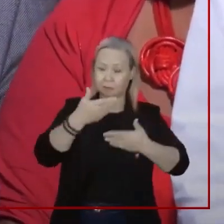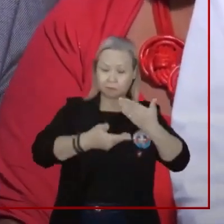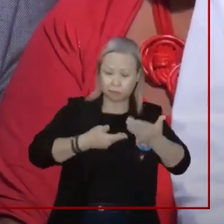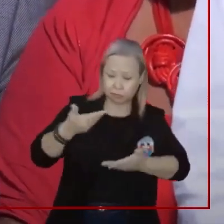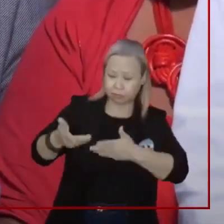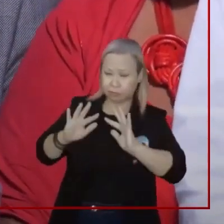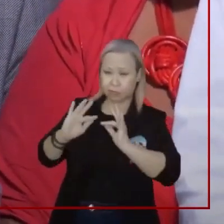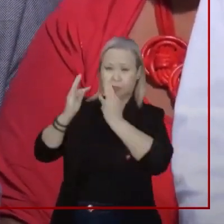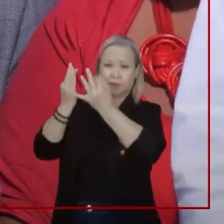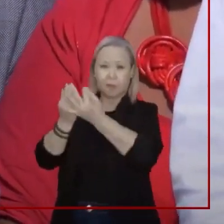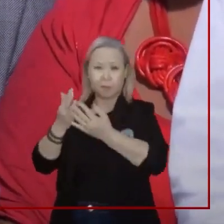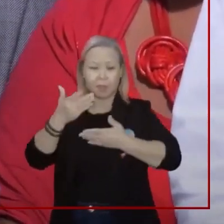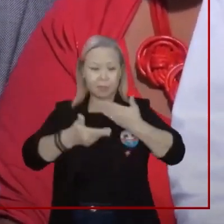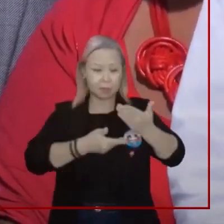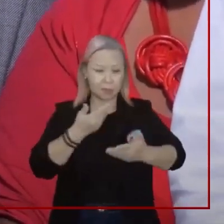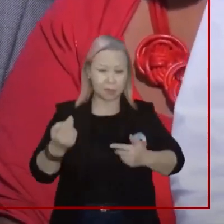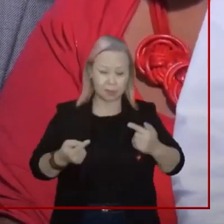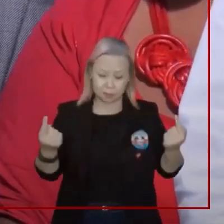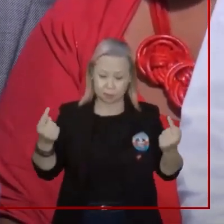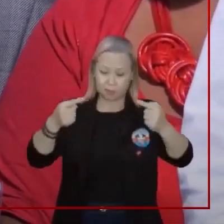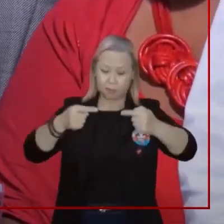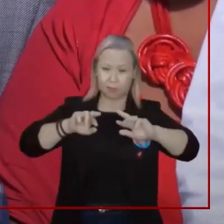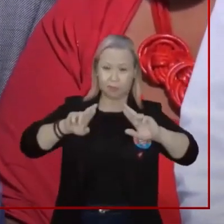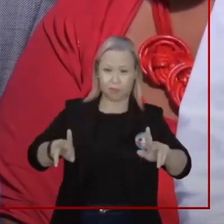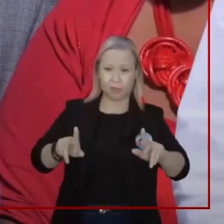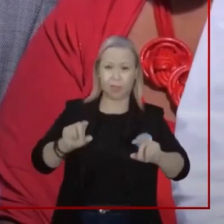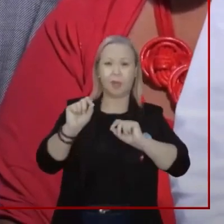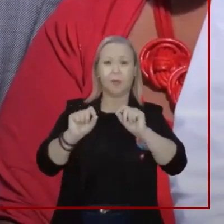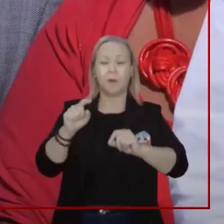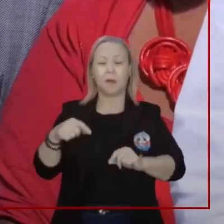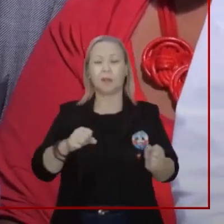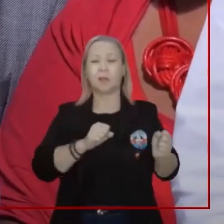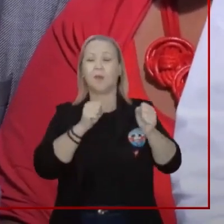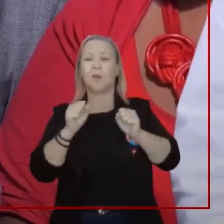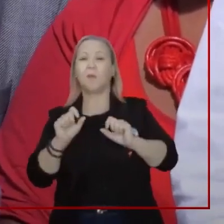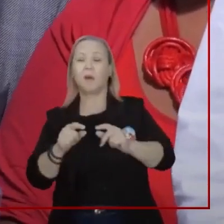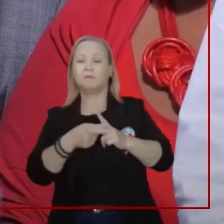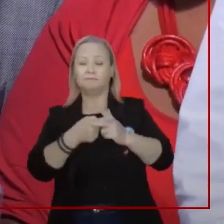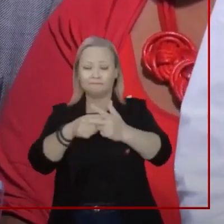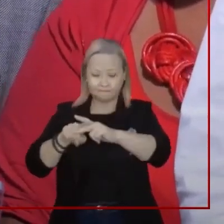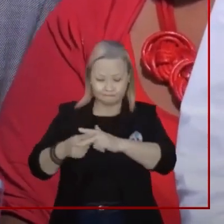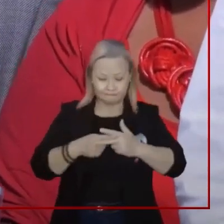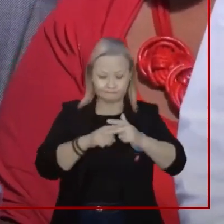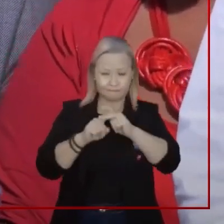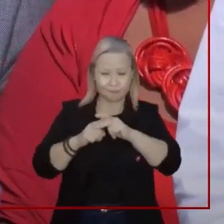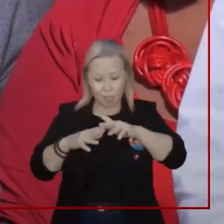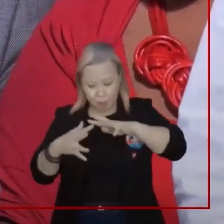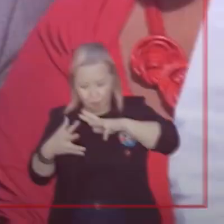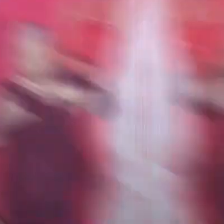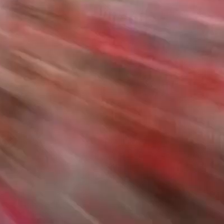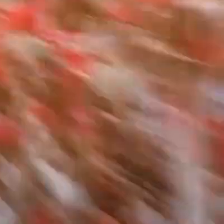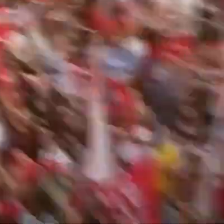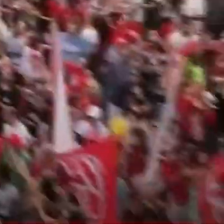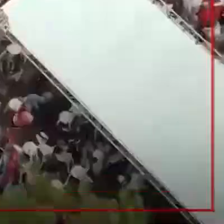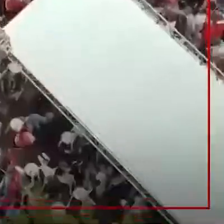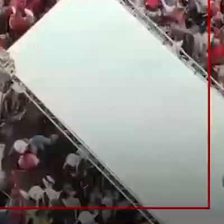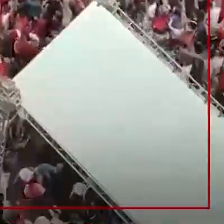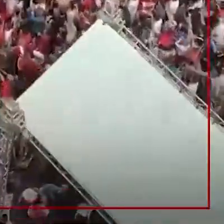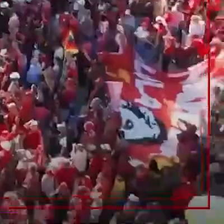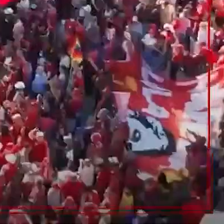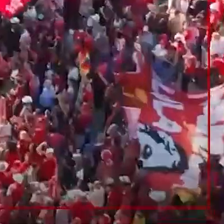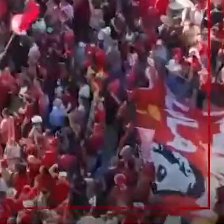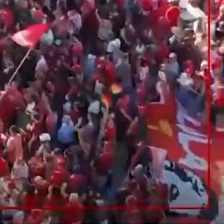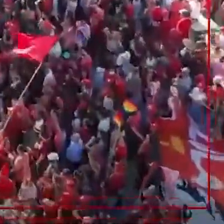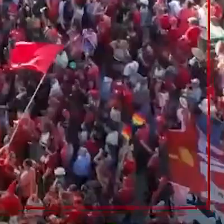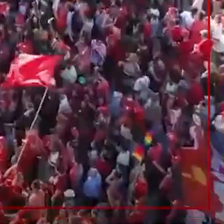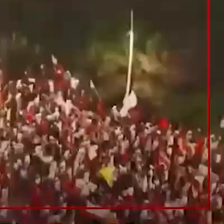os divergentes, para que a gente possa construir o mundo que nós precisamos e o Brasil. Neste 30